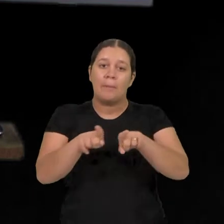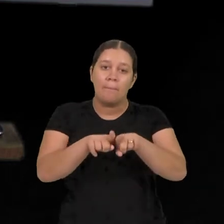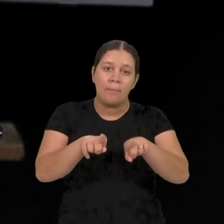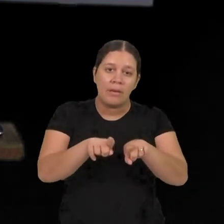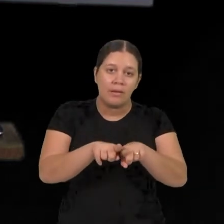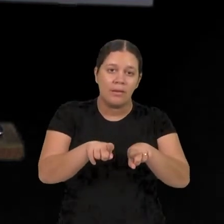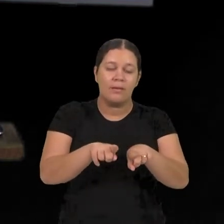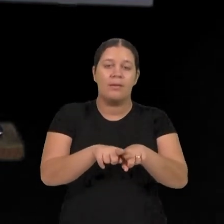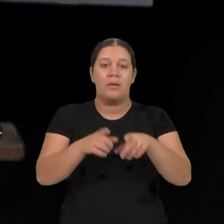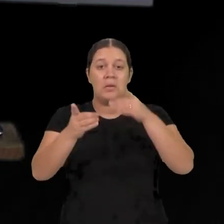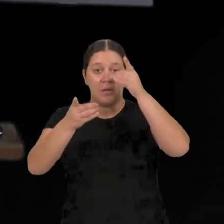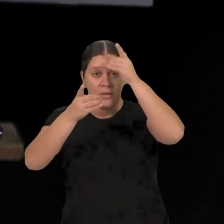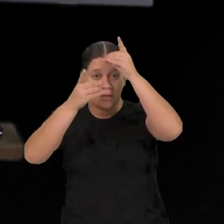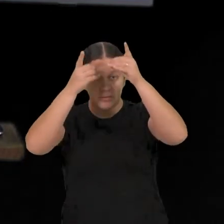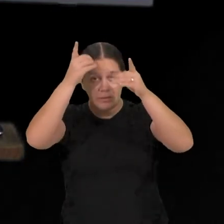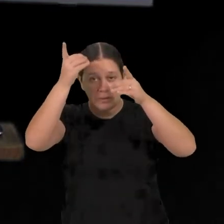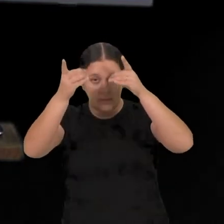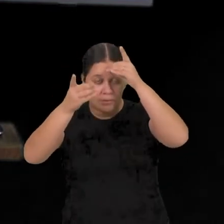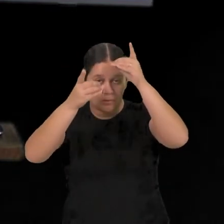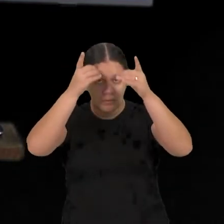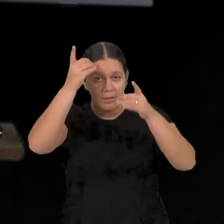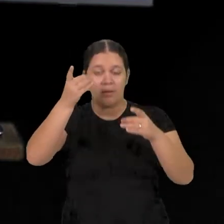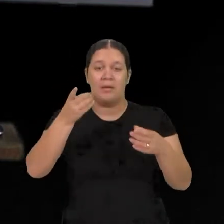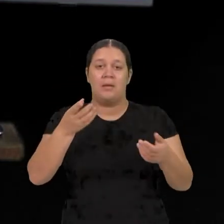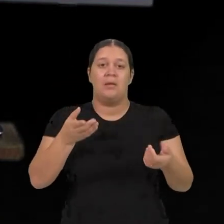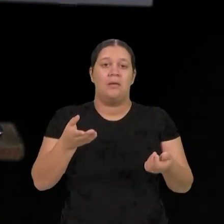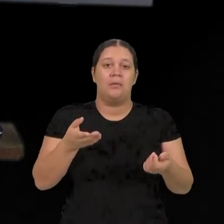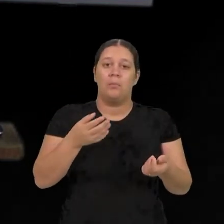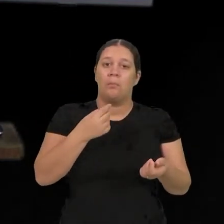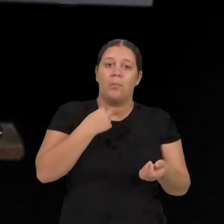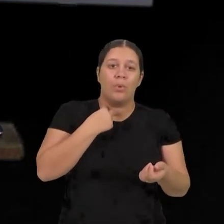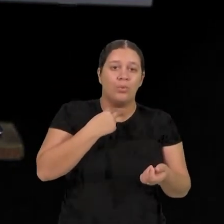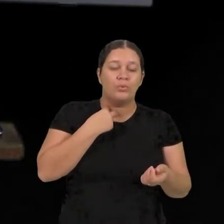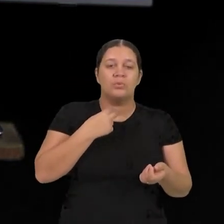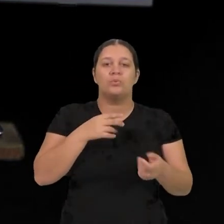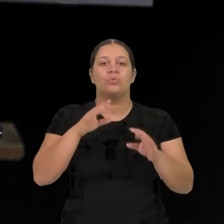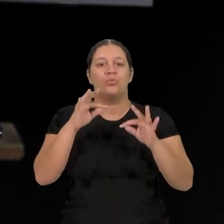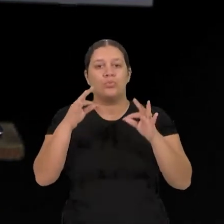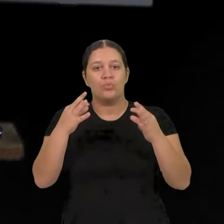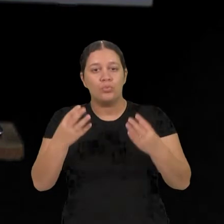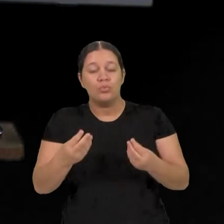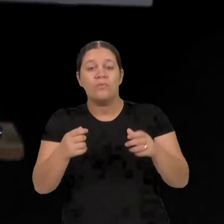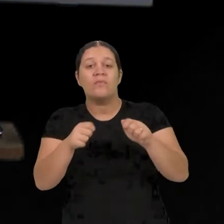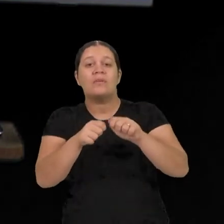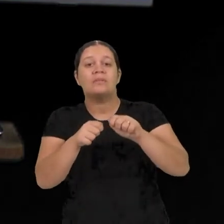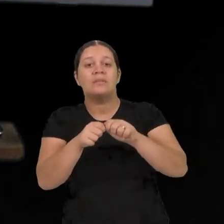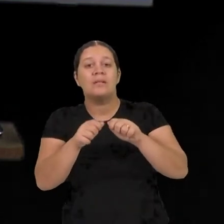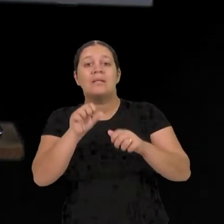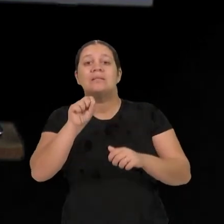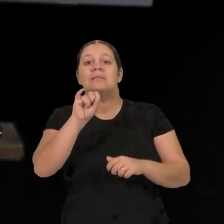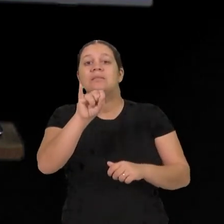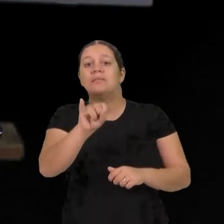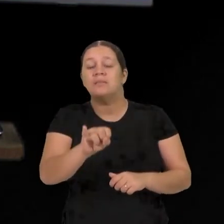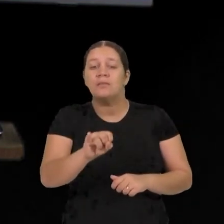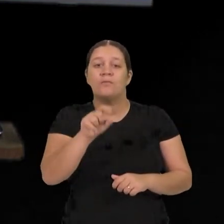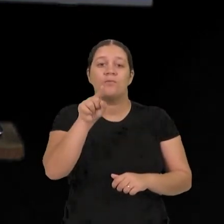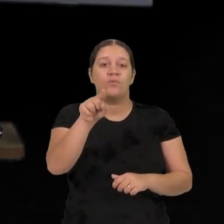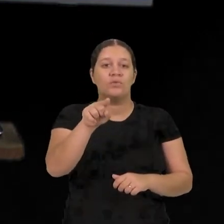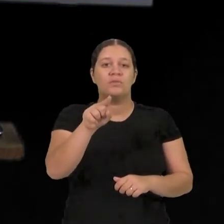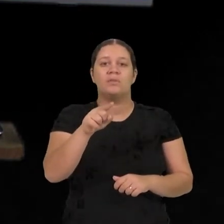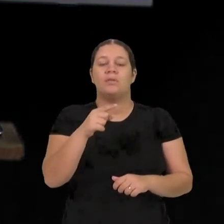também, nessa ideia de não adianta isso, não adianta aquilo, não adianta também você ter tudo isso funcionando se você não consegue